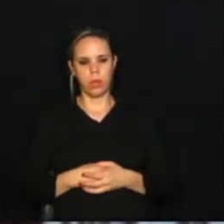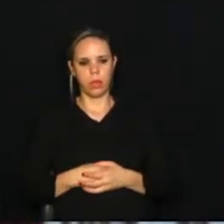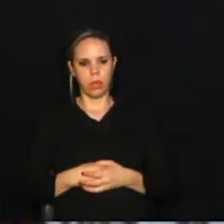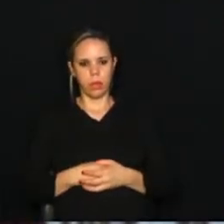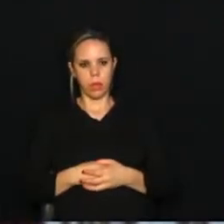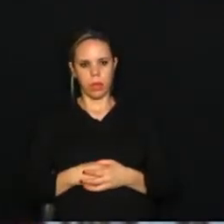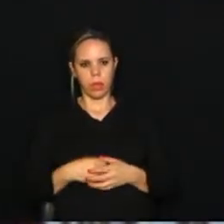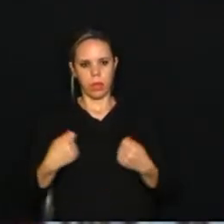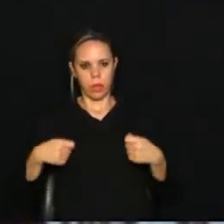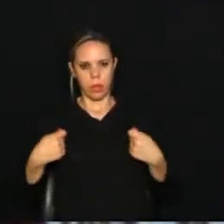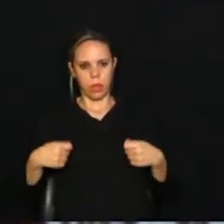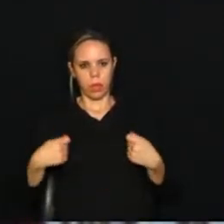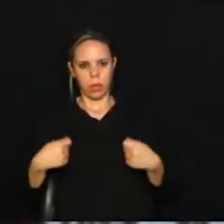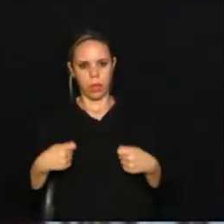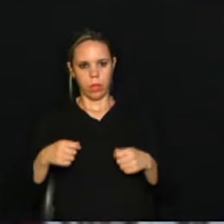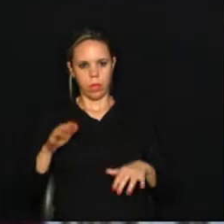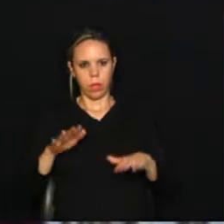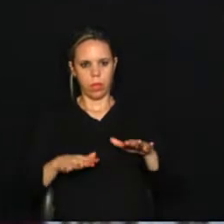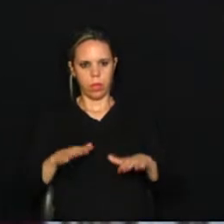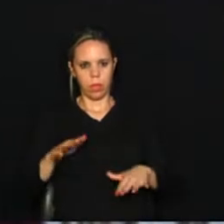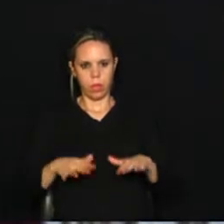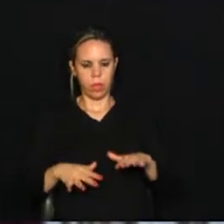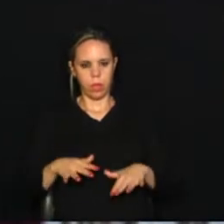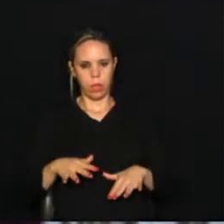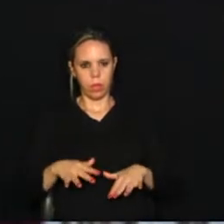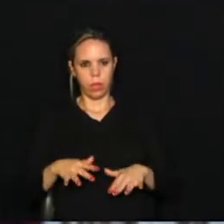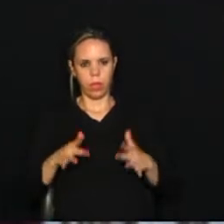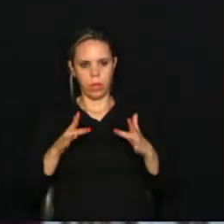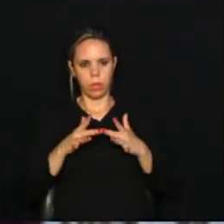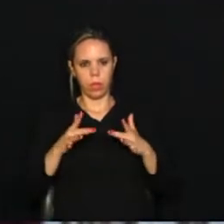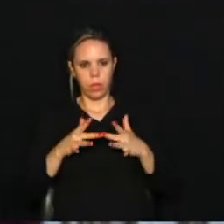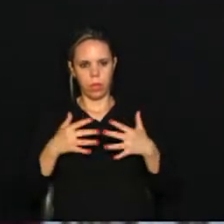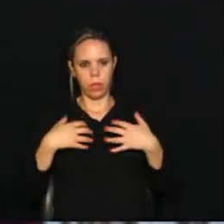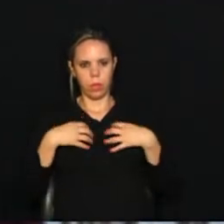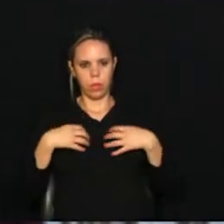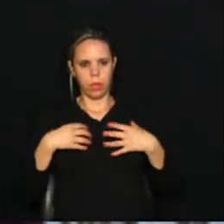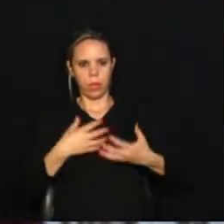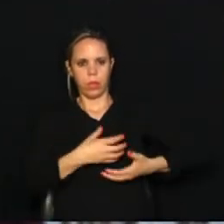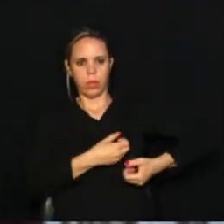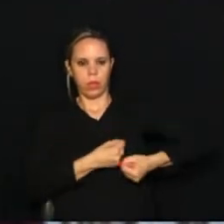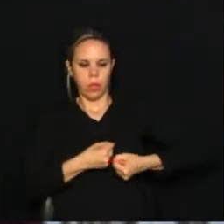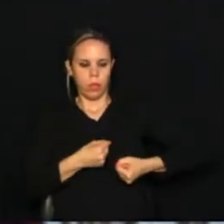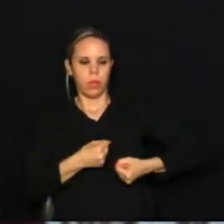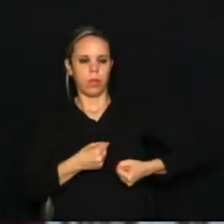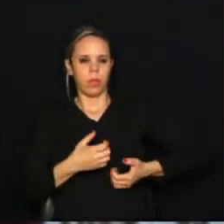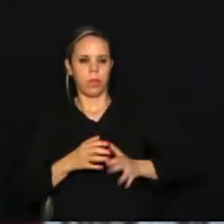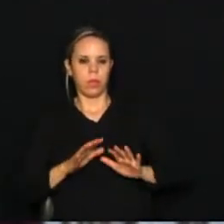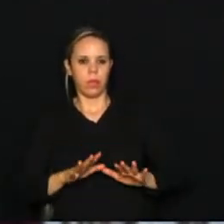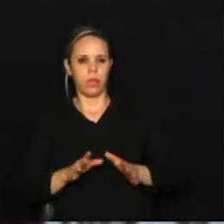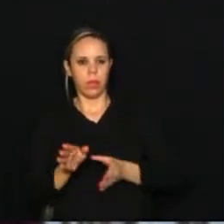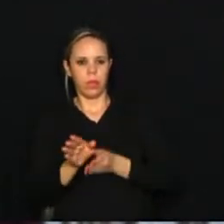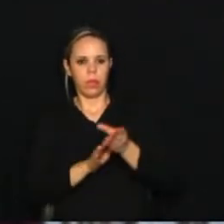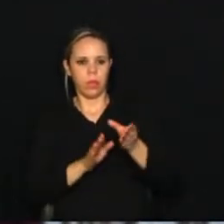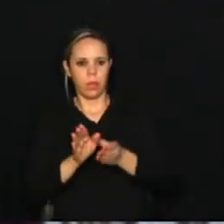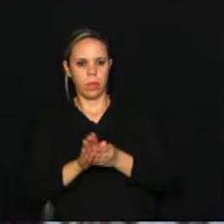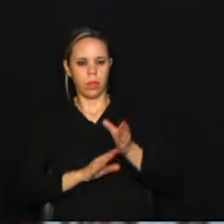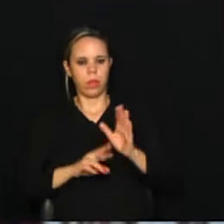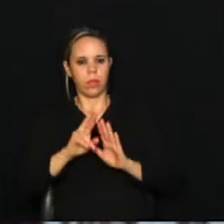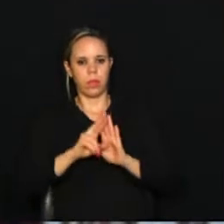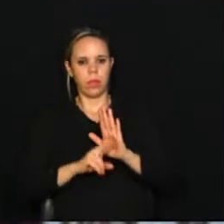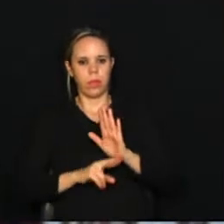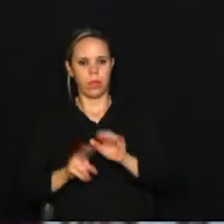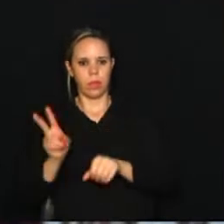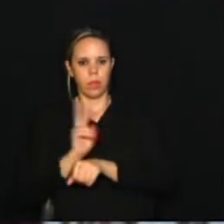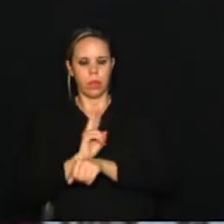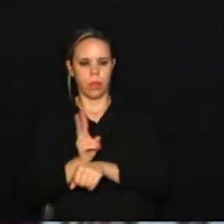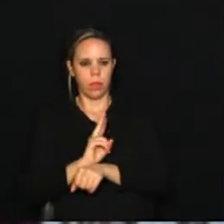a necessidade, muitas vezes, de contato físico, né? E a recomendação do protocolo da